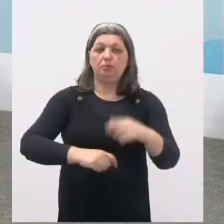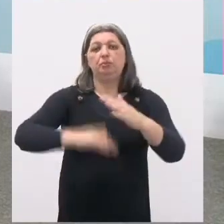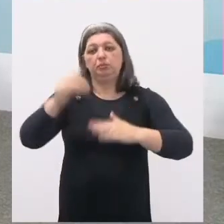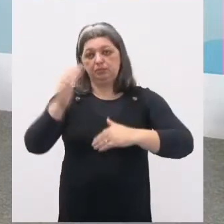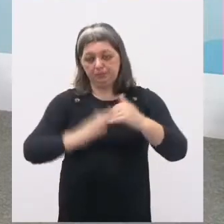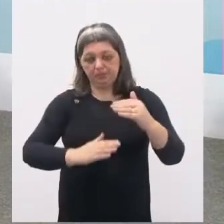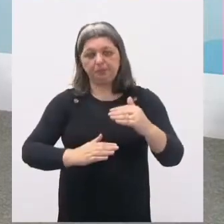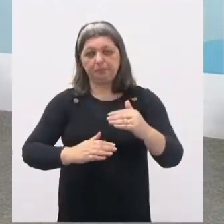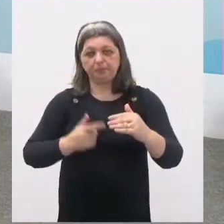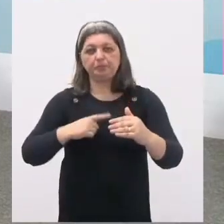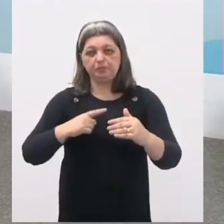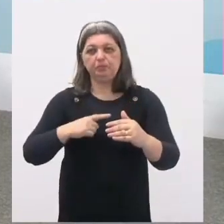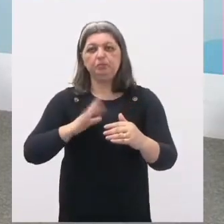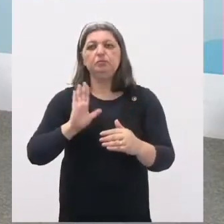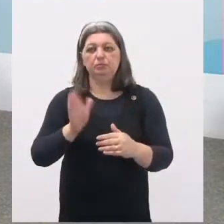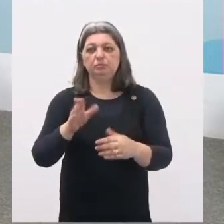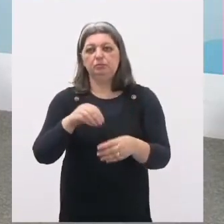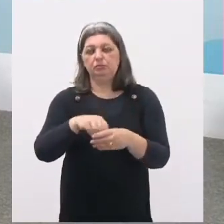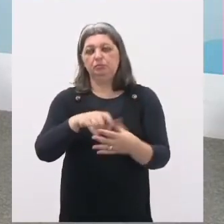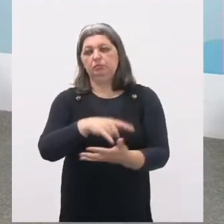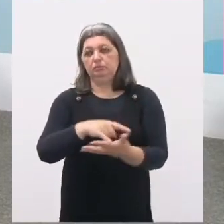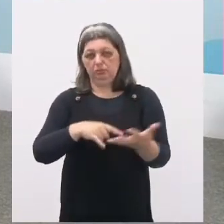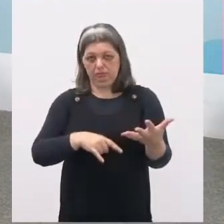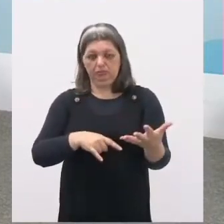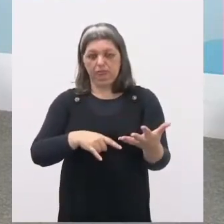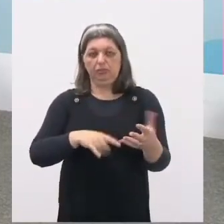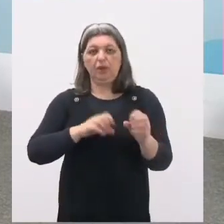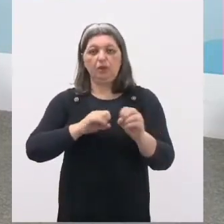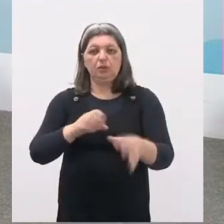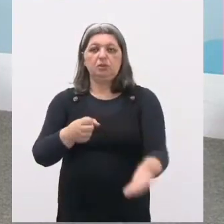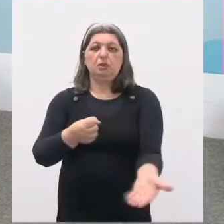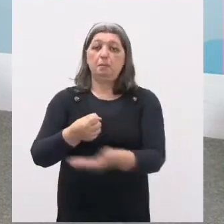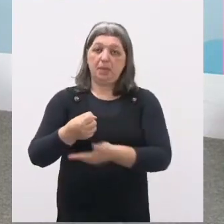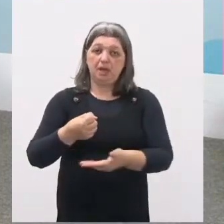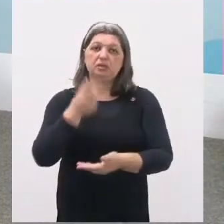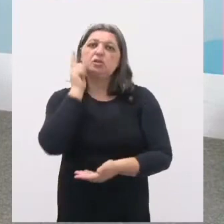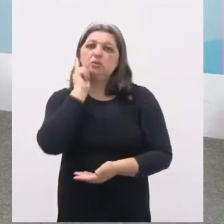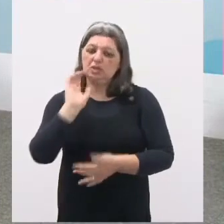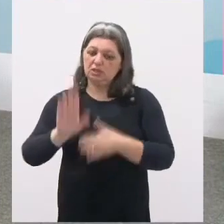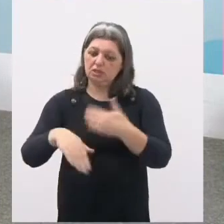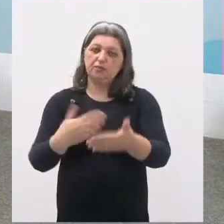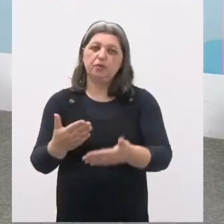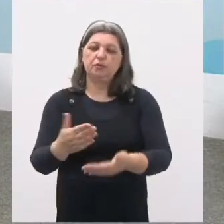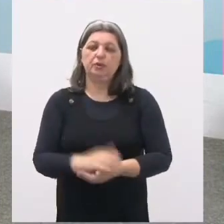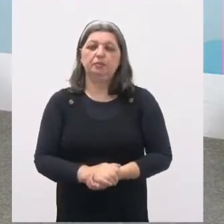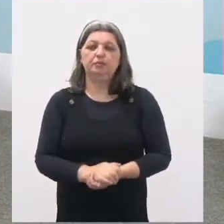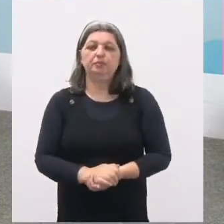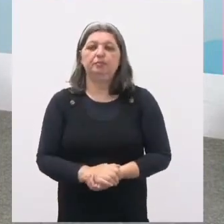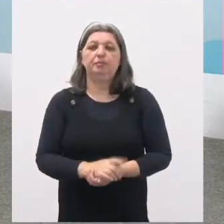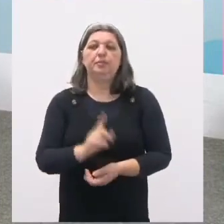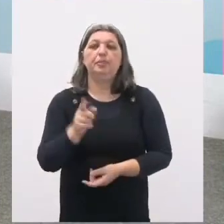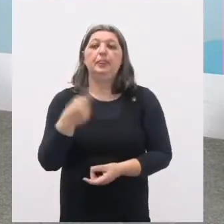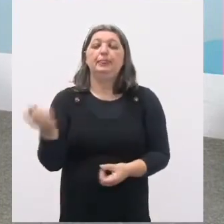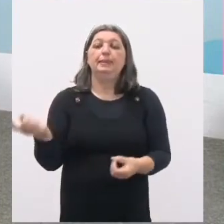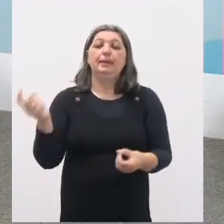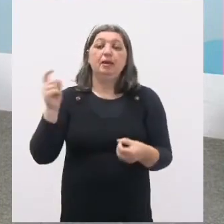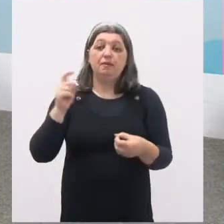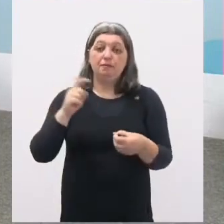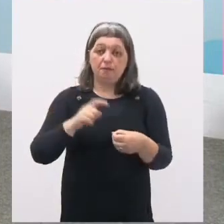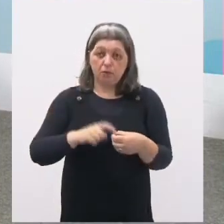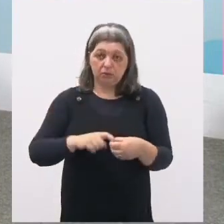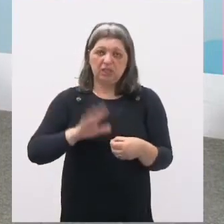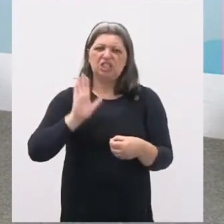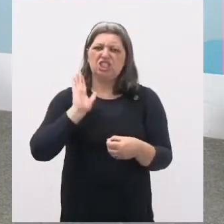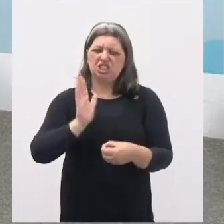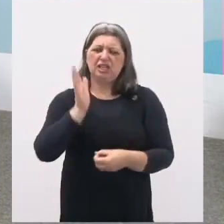habilidades que estão previstas, né, para que a educação base desenvolva. Então, para isso, a gente vai voltar lá, a gente está cansado